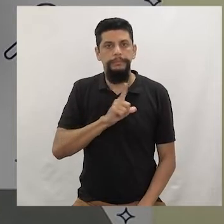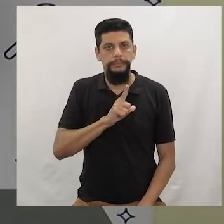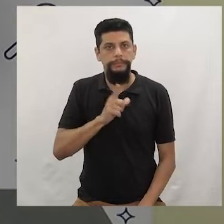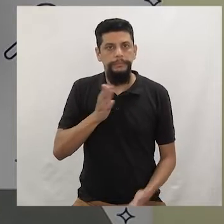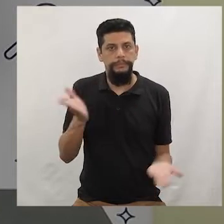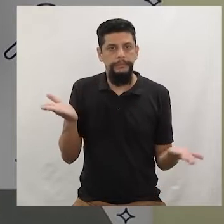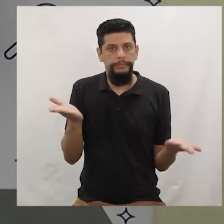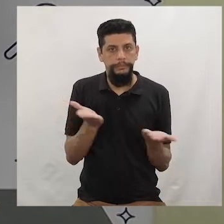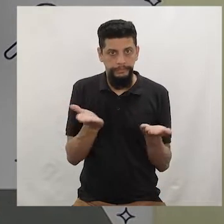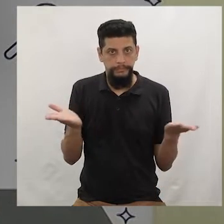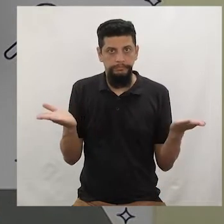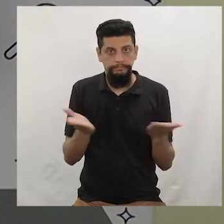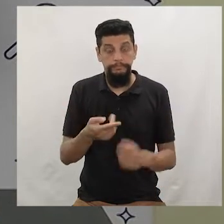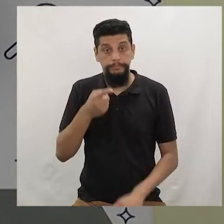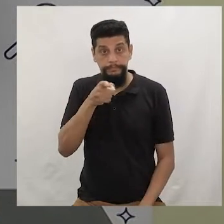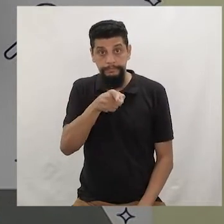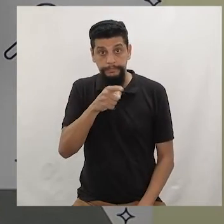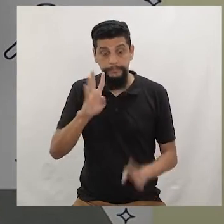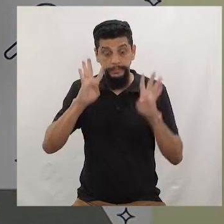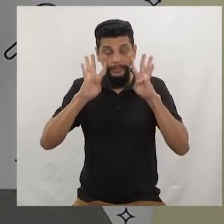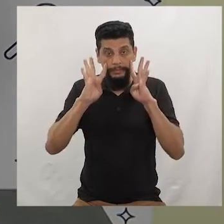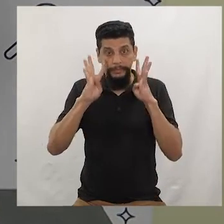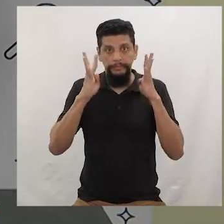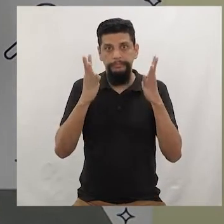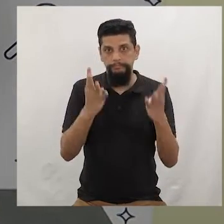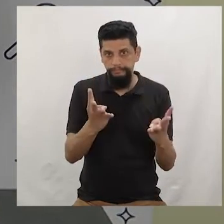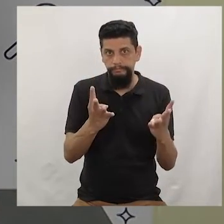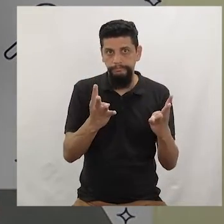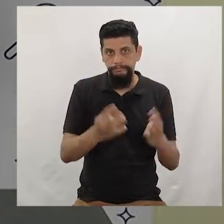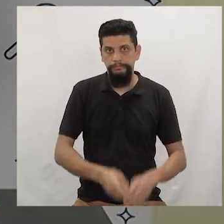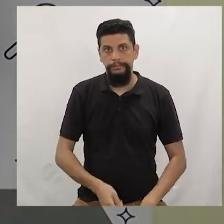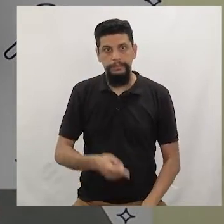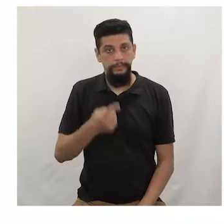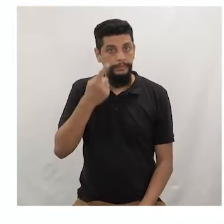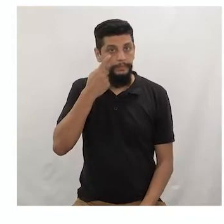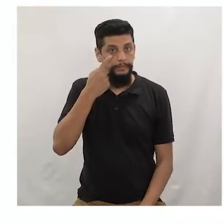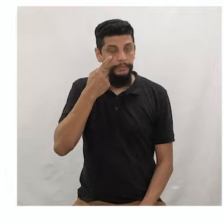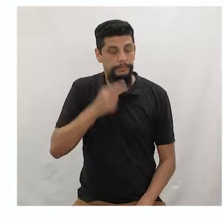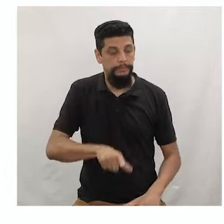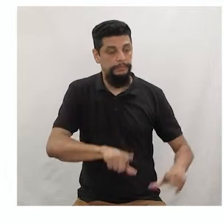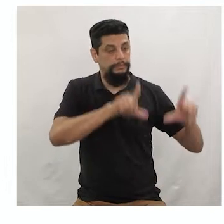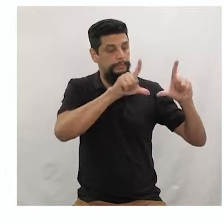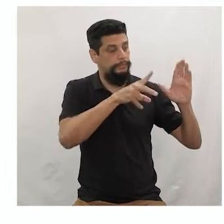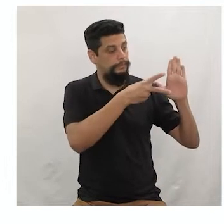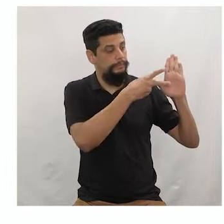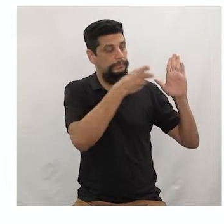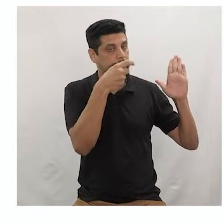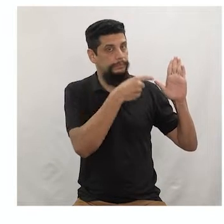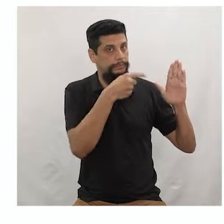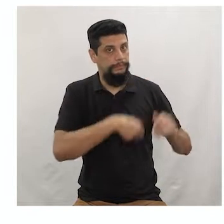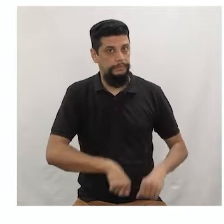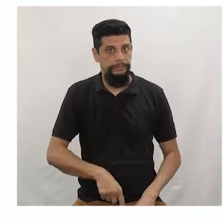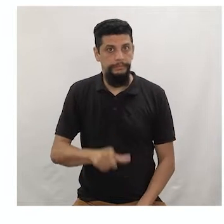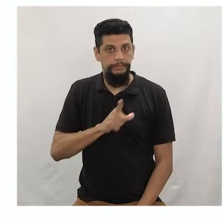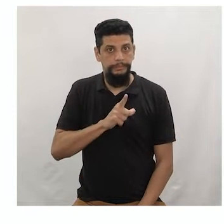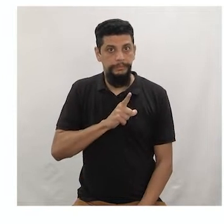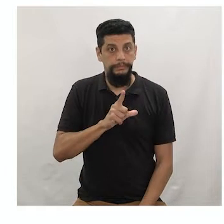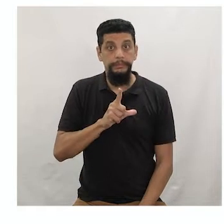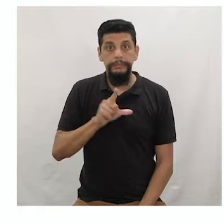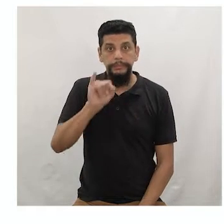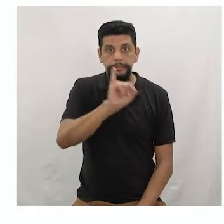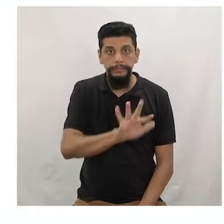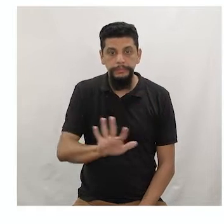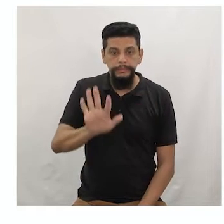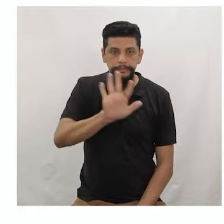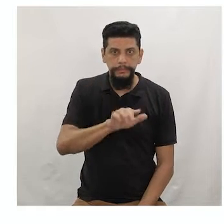o que tem durante o dia? Ó, presta atenção lá. Vejam lá na tela agora. Lá na tela tem